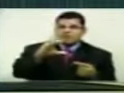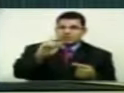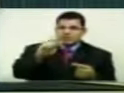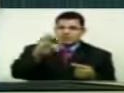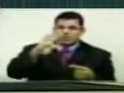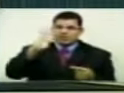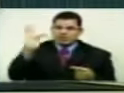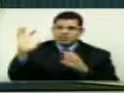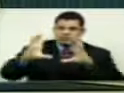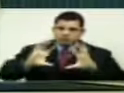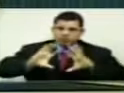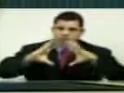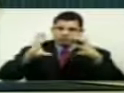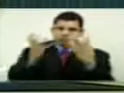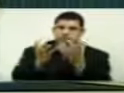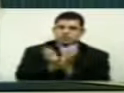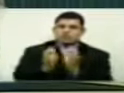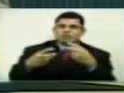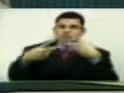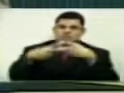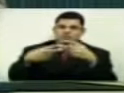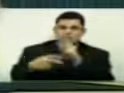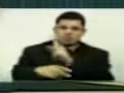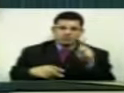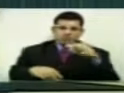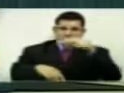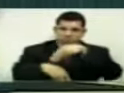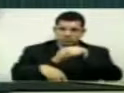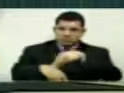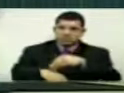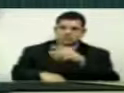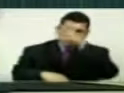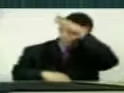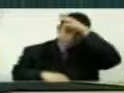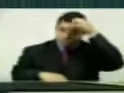canalha que cerca ele e que hoje administra a Prefeitura Municipal de